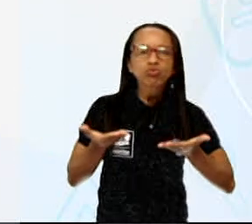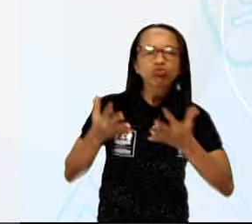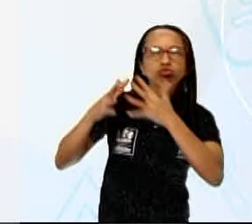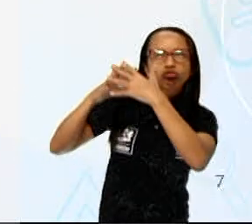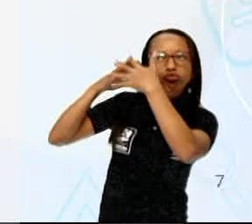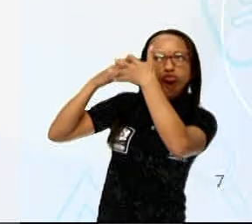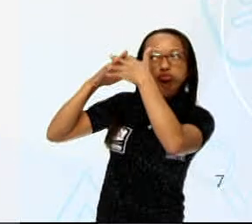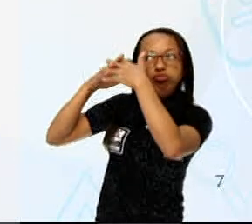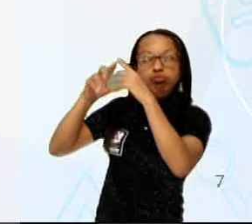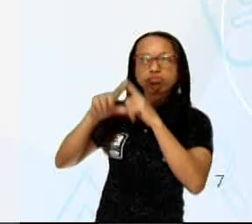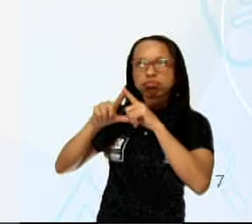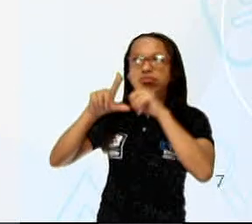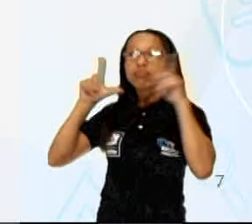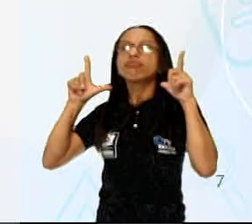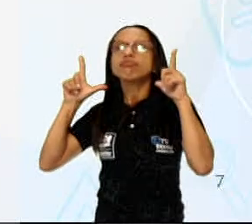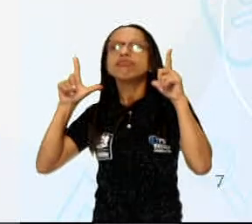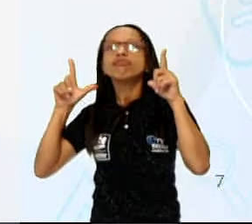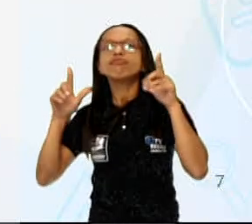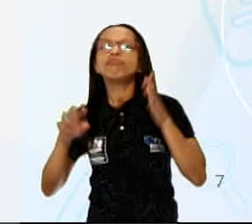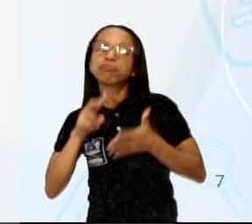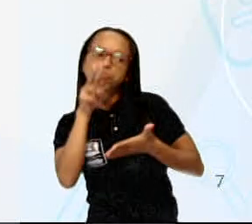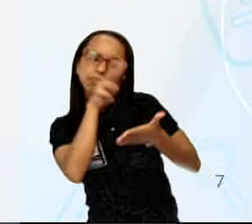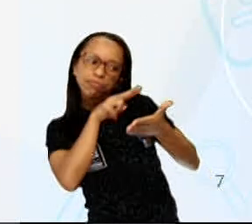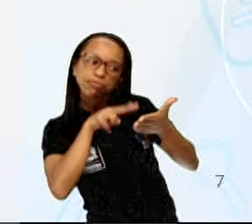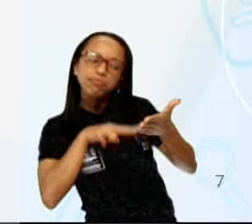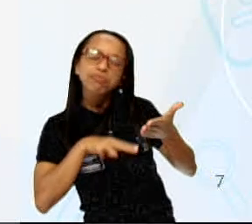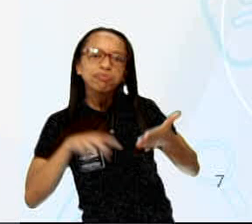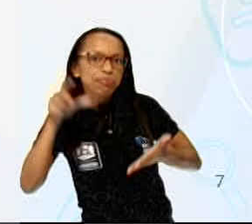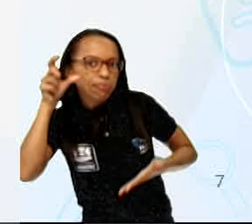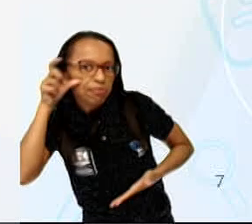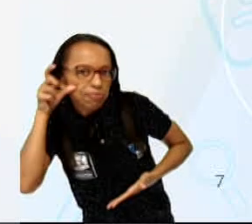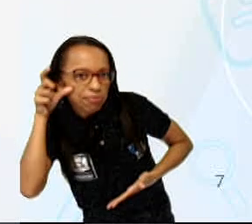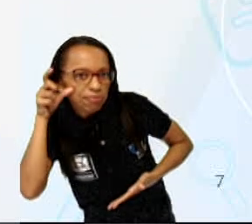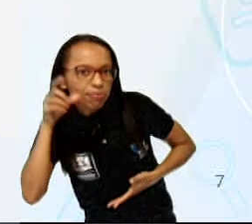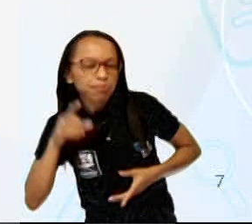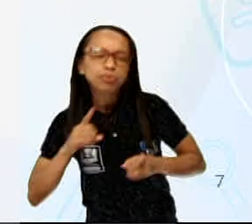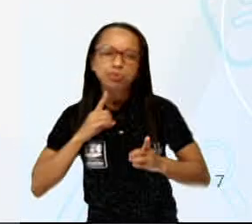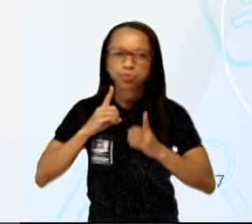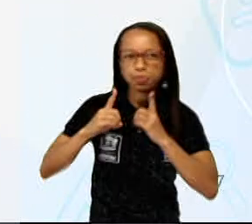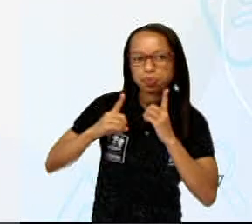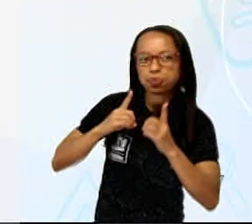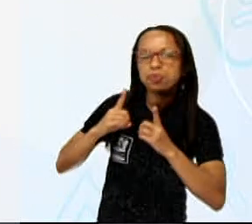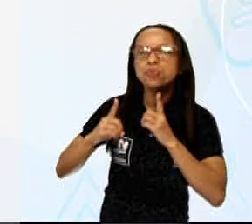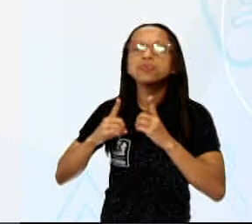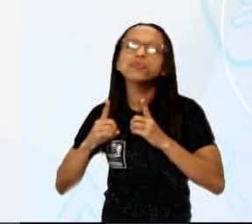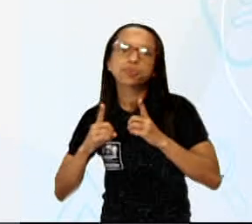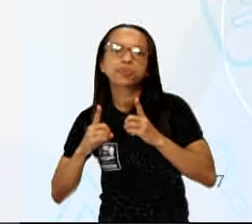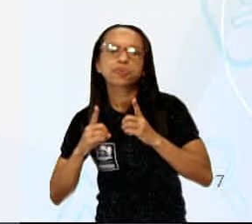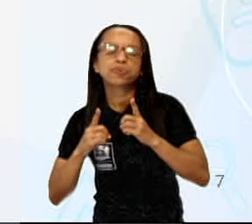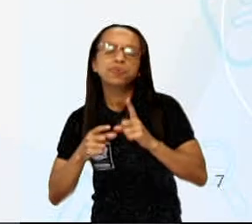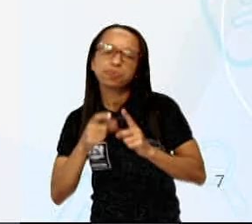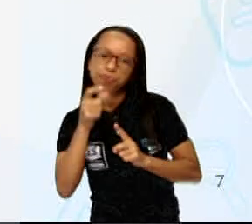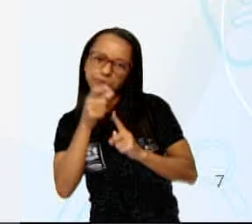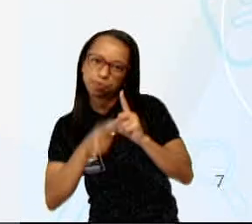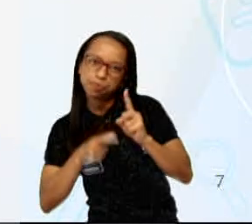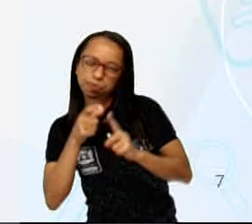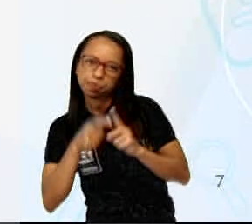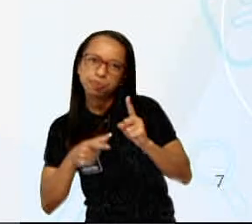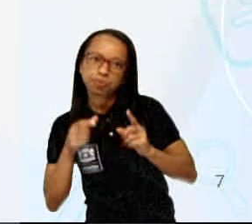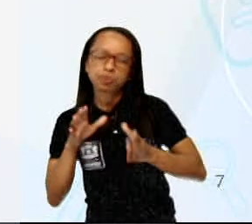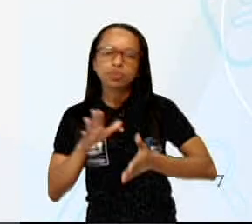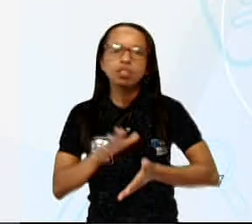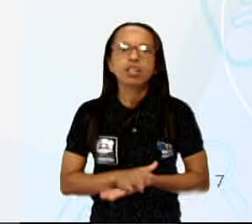nos despertar, termos curiosidade. Diálogos também entre os personagens. Em termos